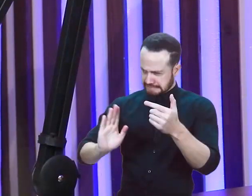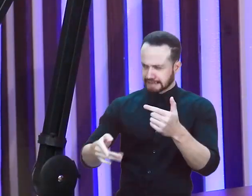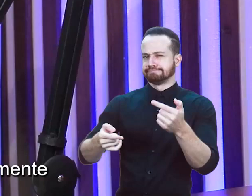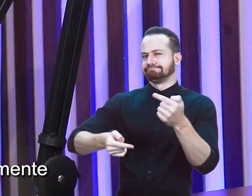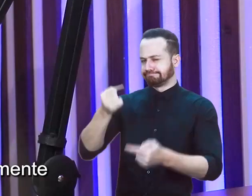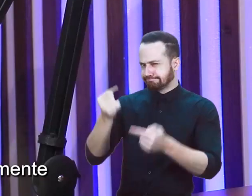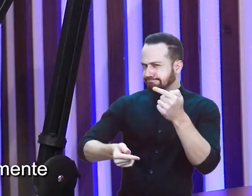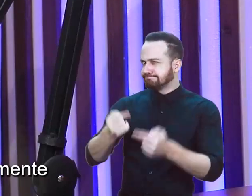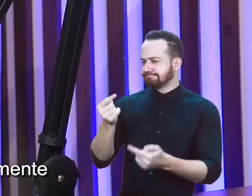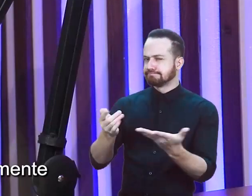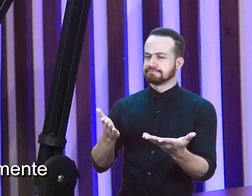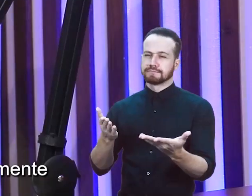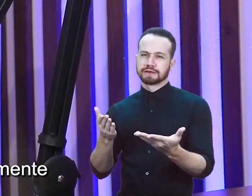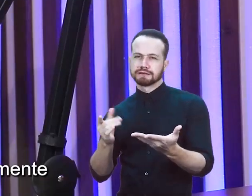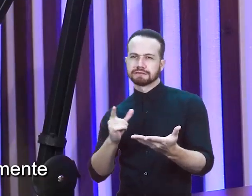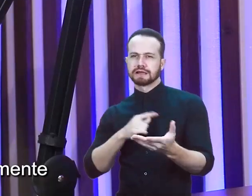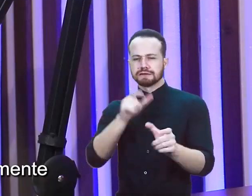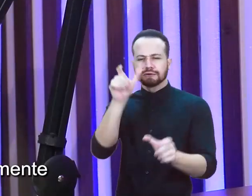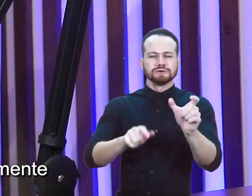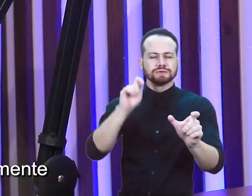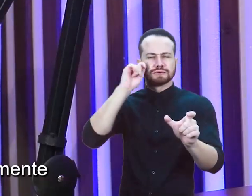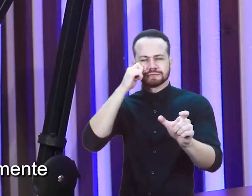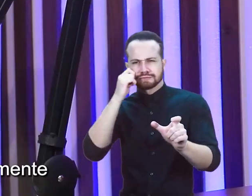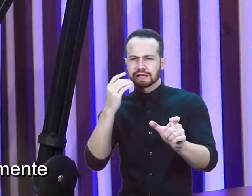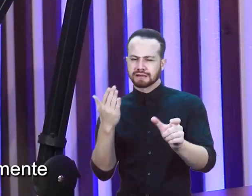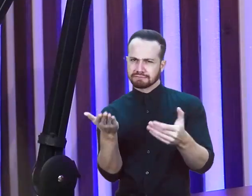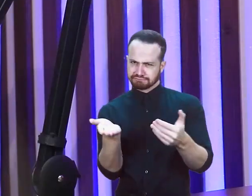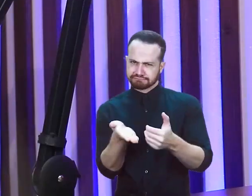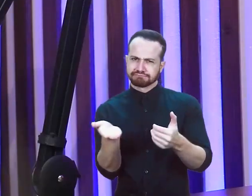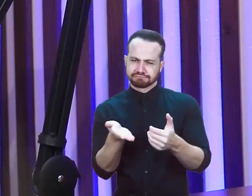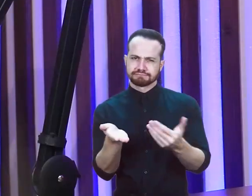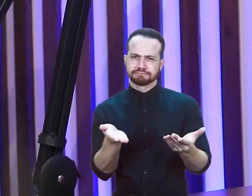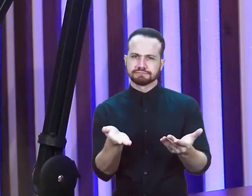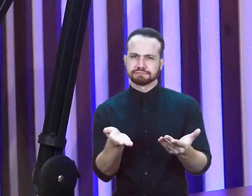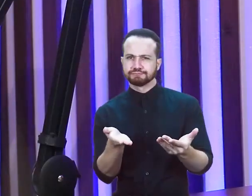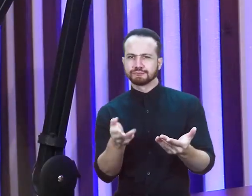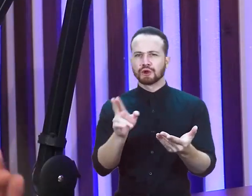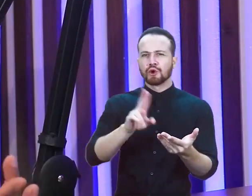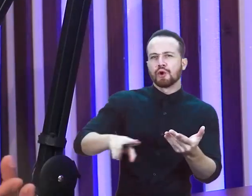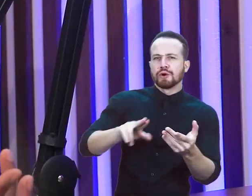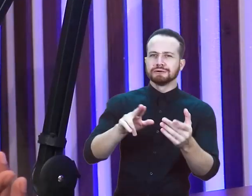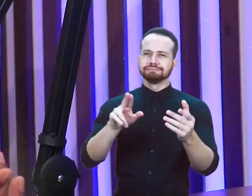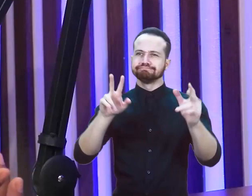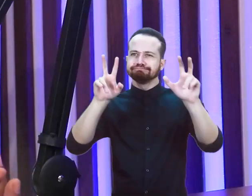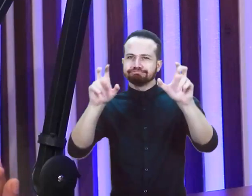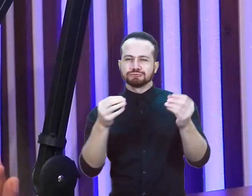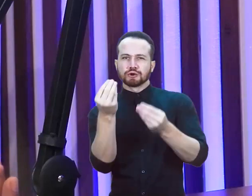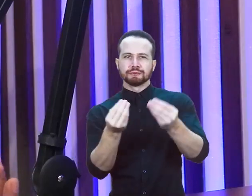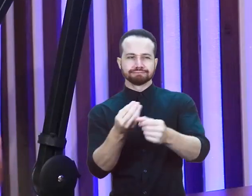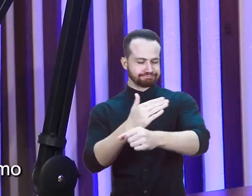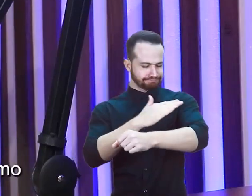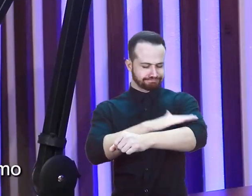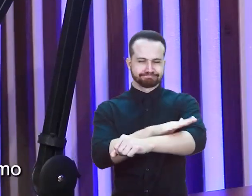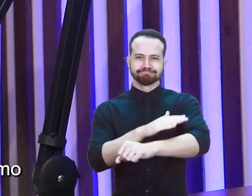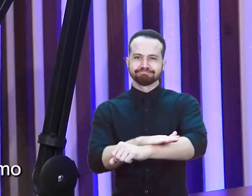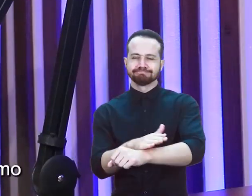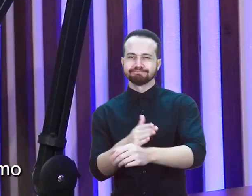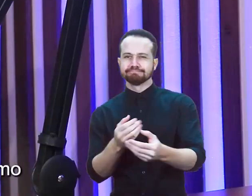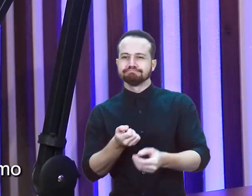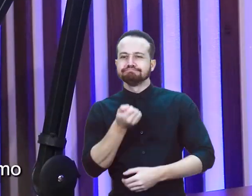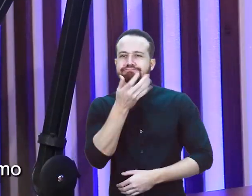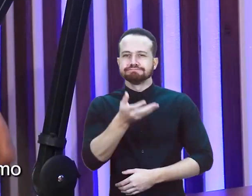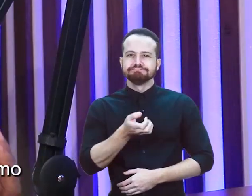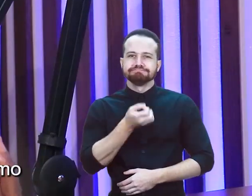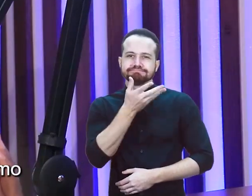isso. Tenho discutido também muitos negros e negras recentemente. Usa o discurso racializado. É importante lembrar